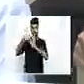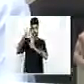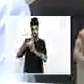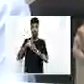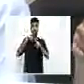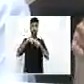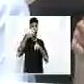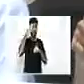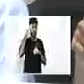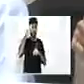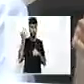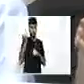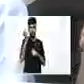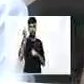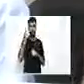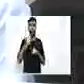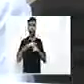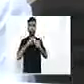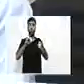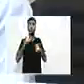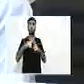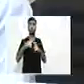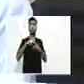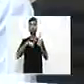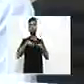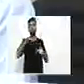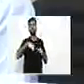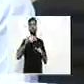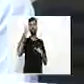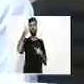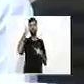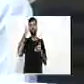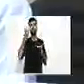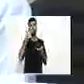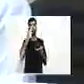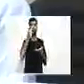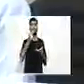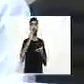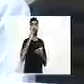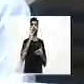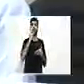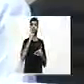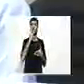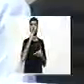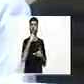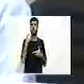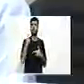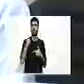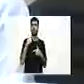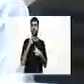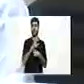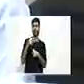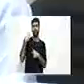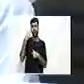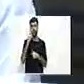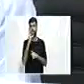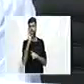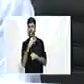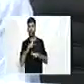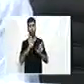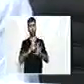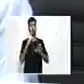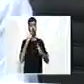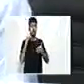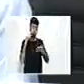acho importante Vereador H falar aí porque às vezes pode parecer que é morosidade da nossa parte e Foi simplesmente uma